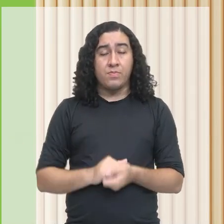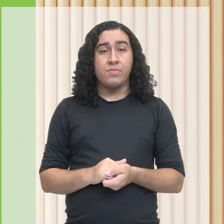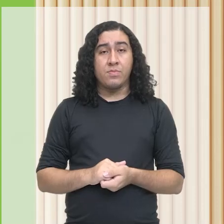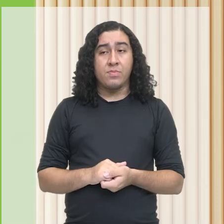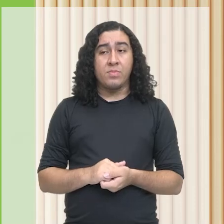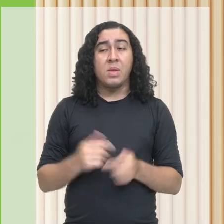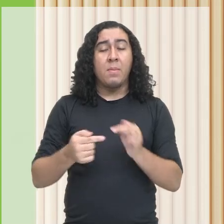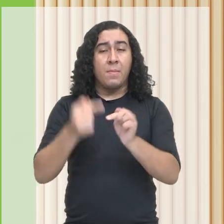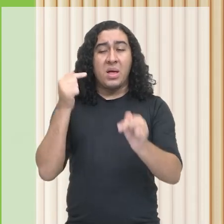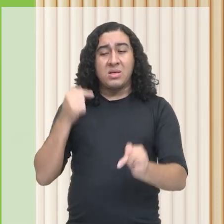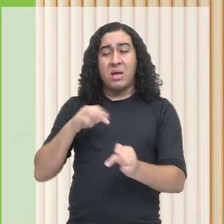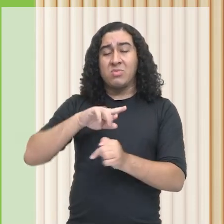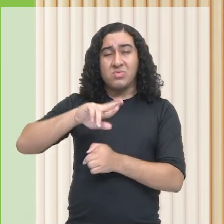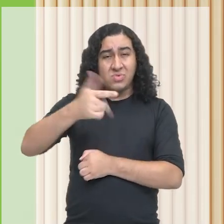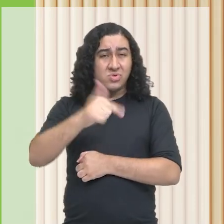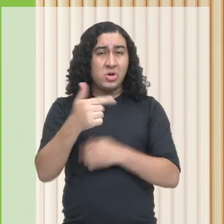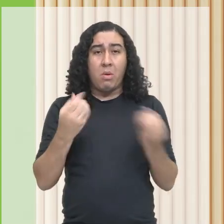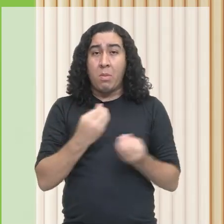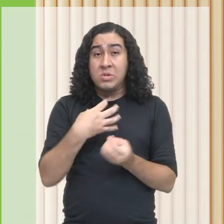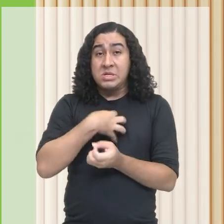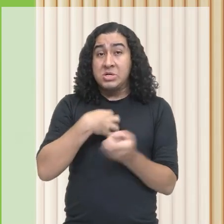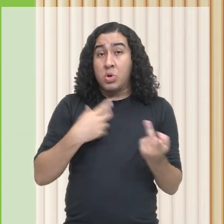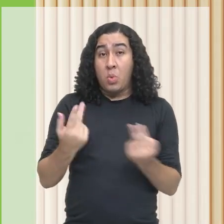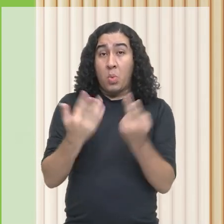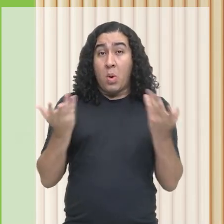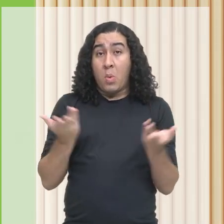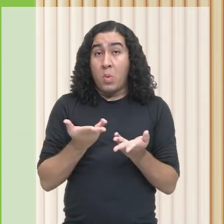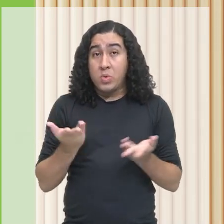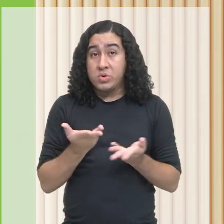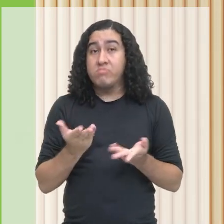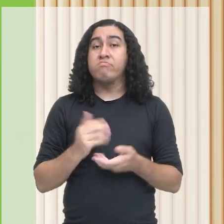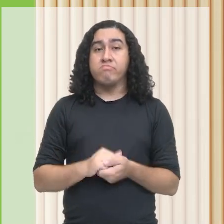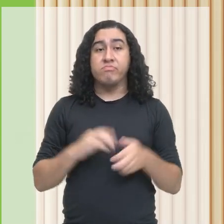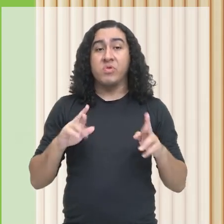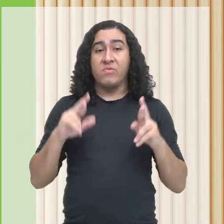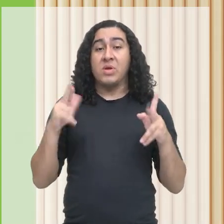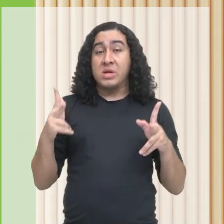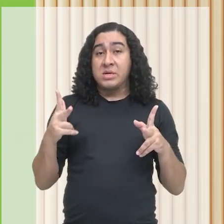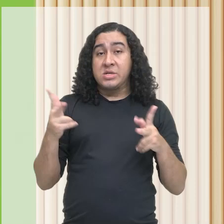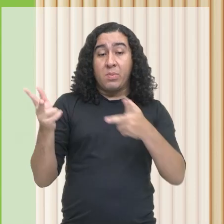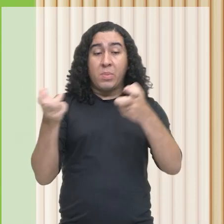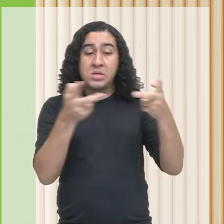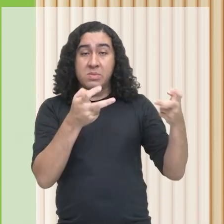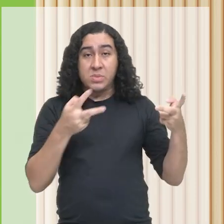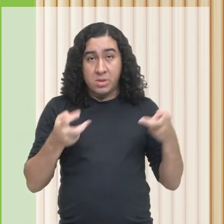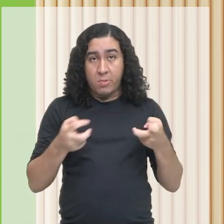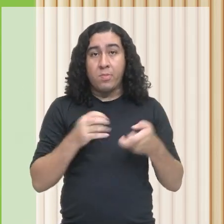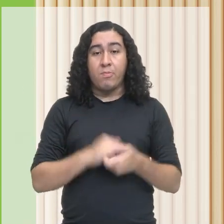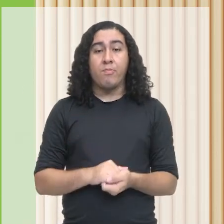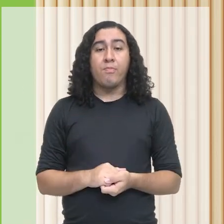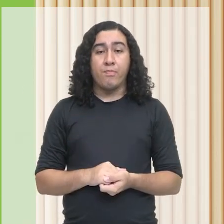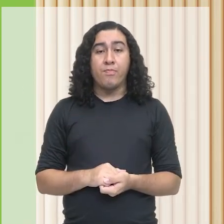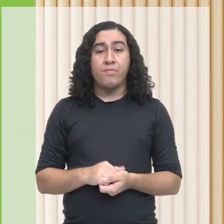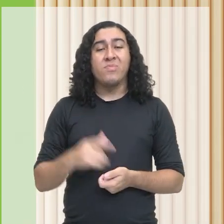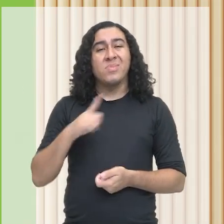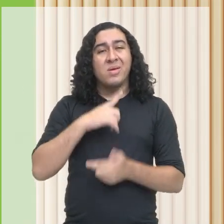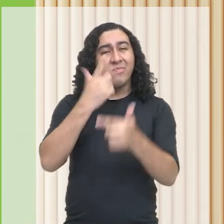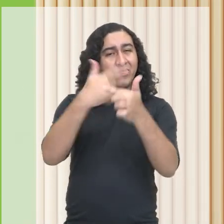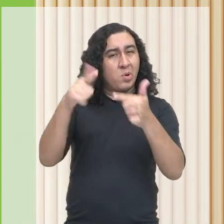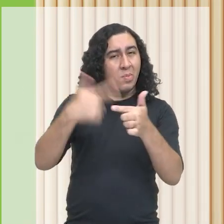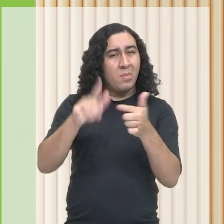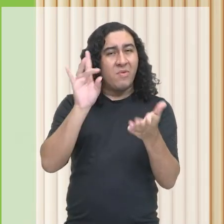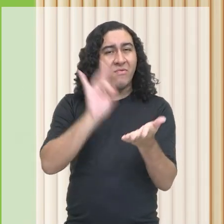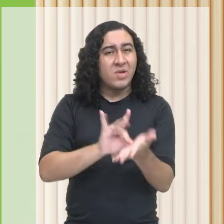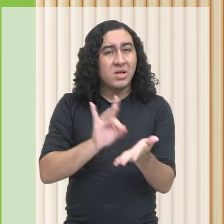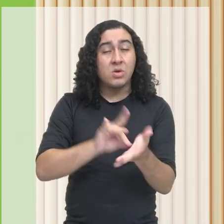naquela época não era tão sentido como nós estamos sentindo hoje, né? Então, nós temos aí grande problema de